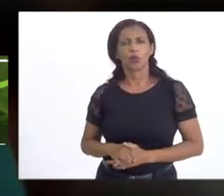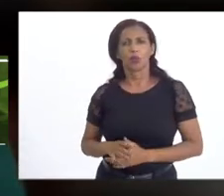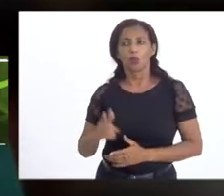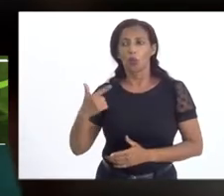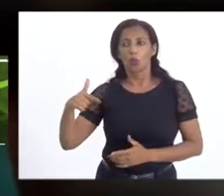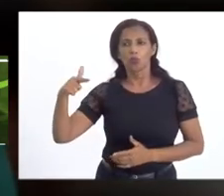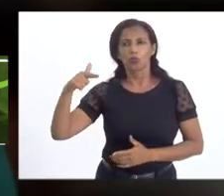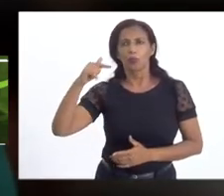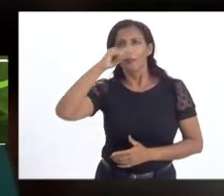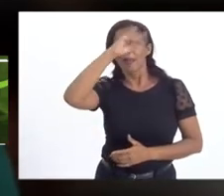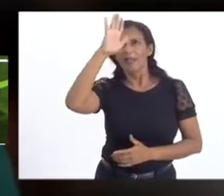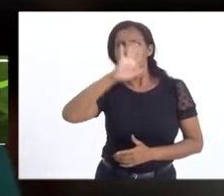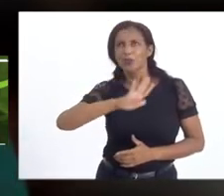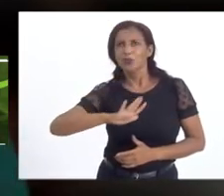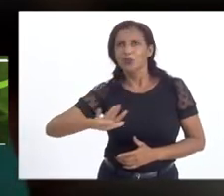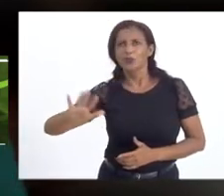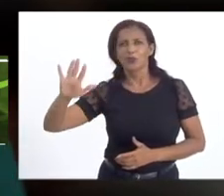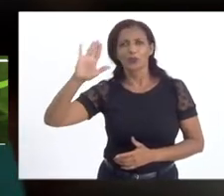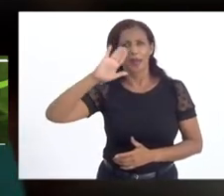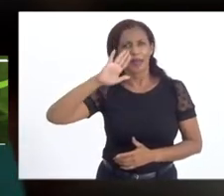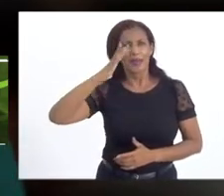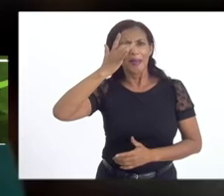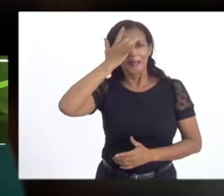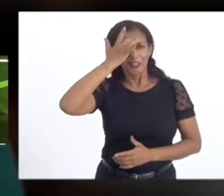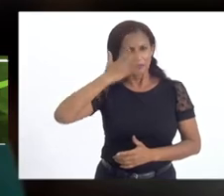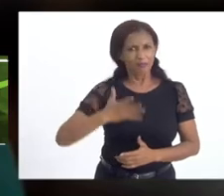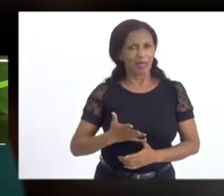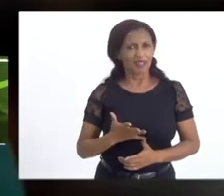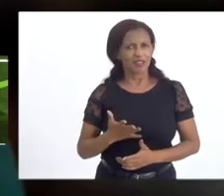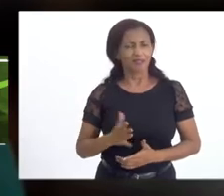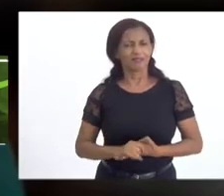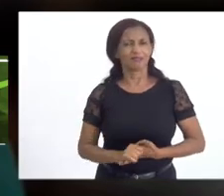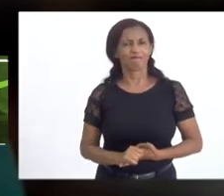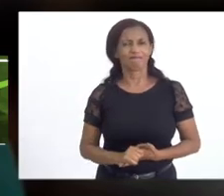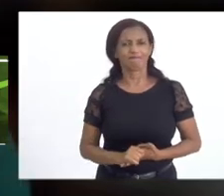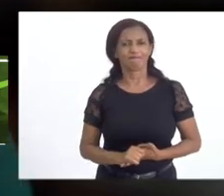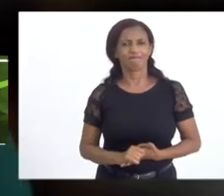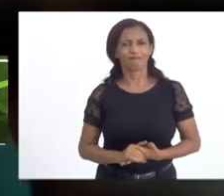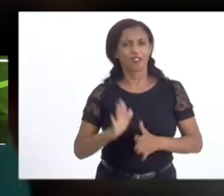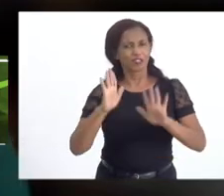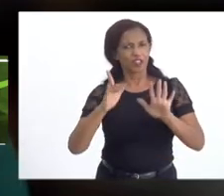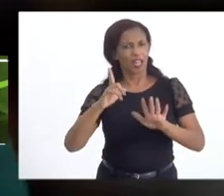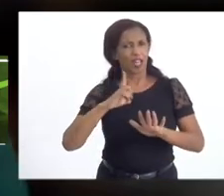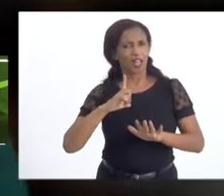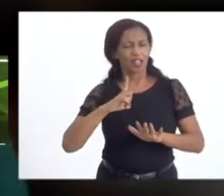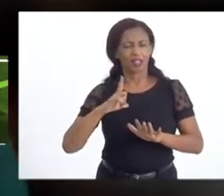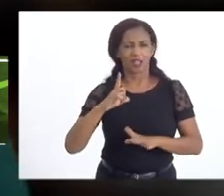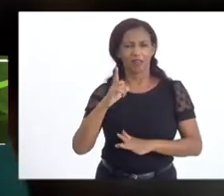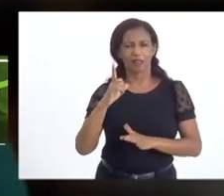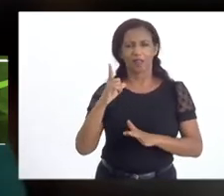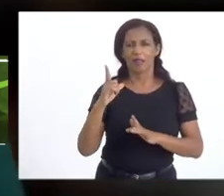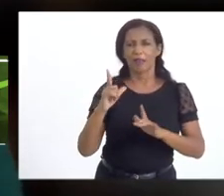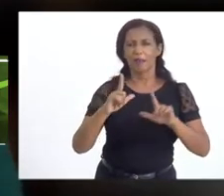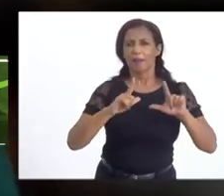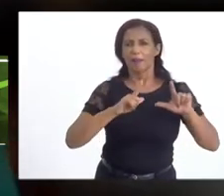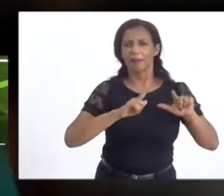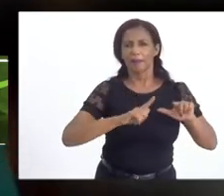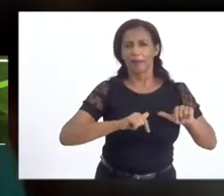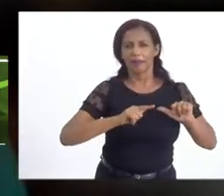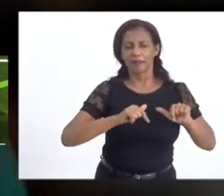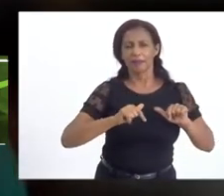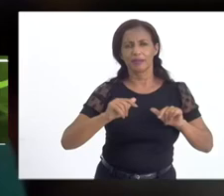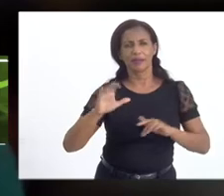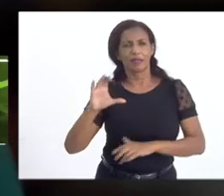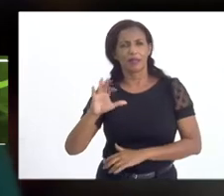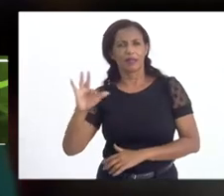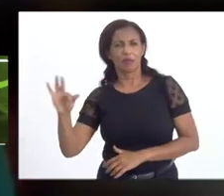do Brasil. É muito mais difícil, embora a gente já tenha tido voo Brasília-Cabo Frio lotado com a